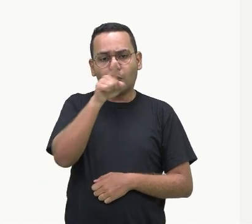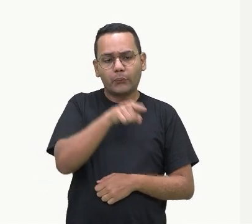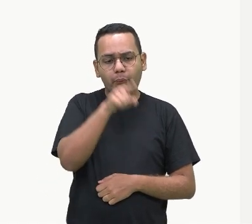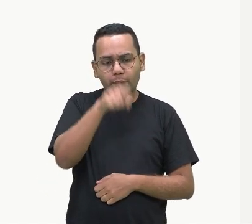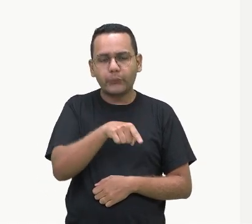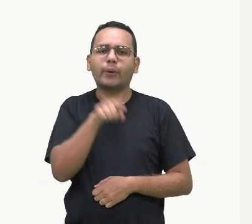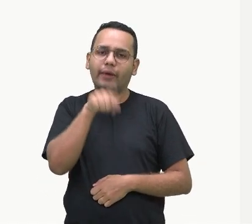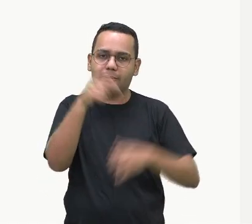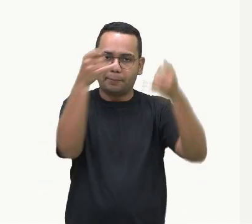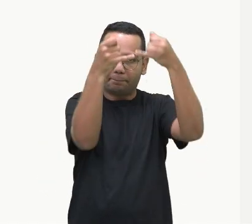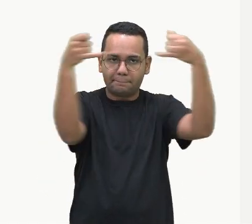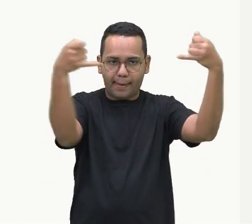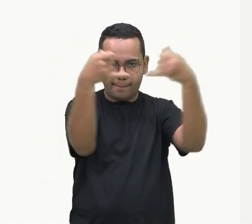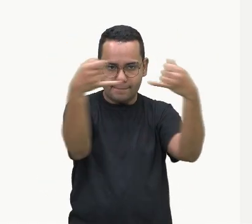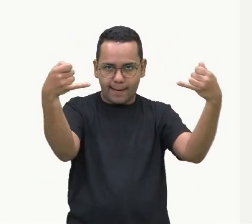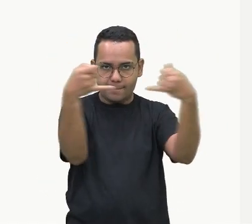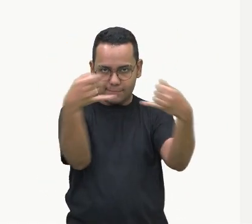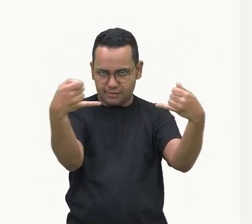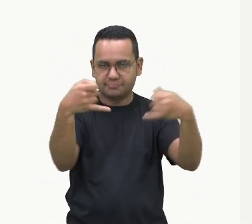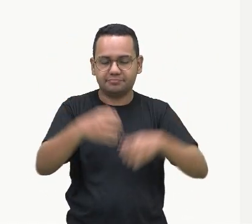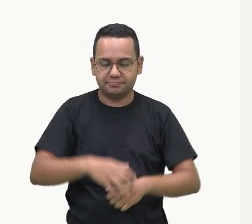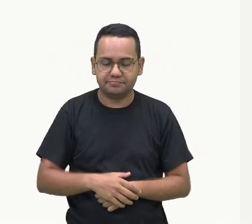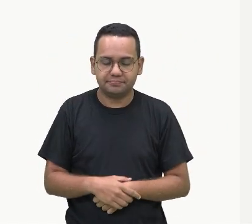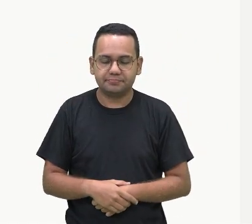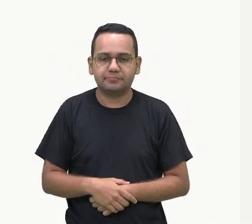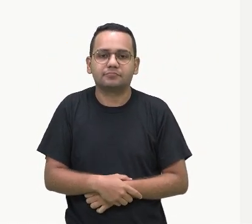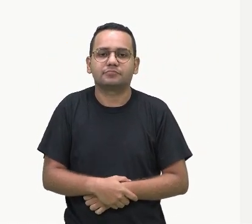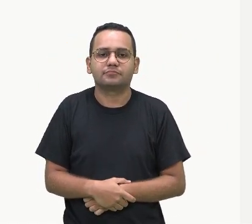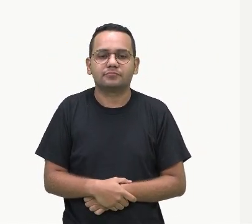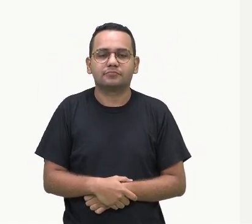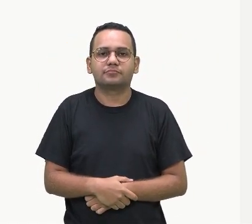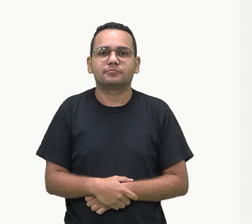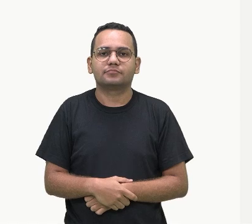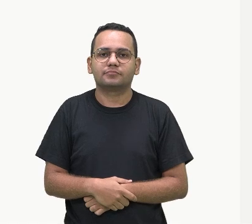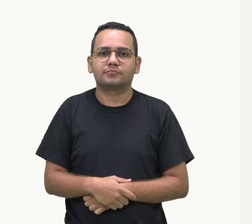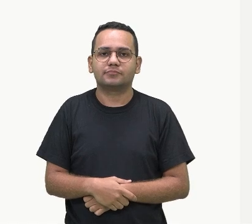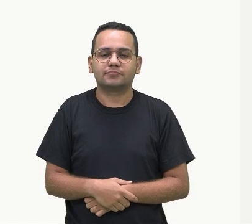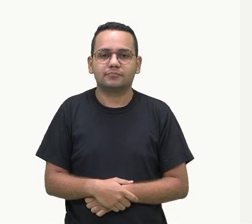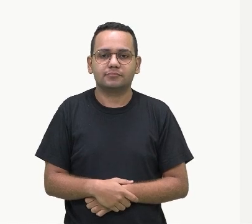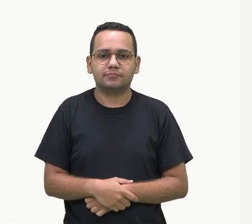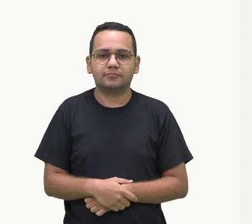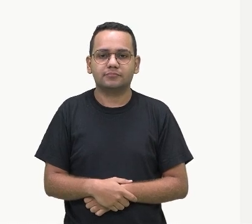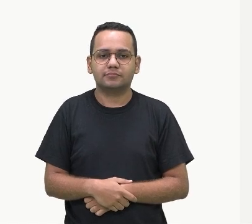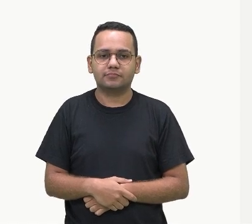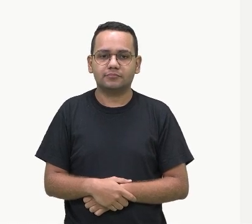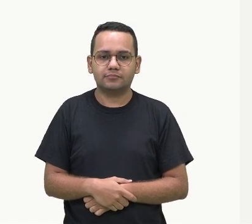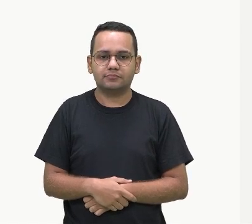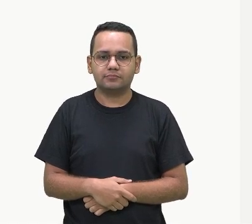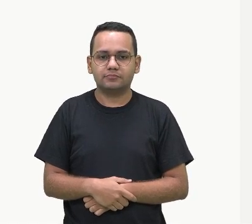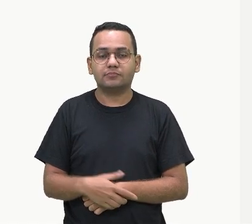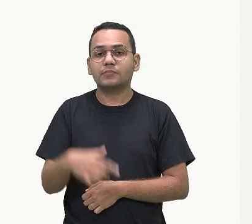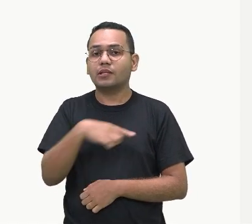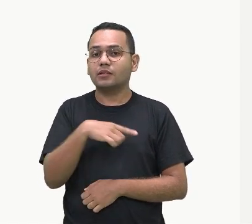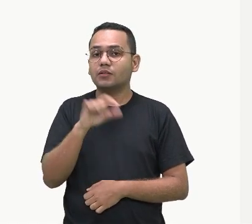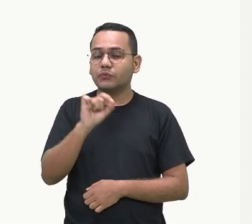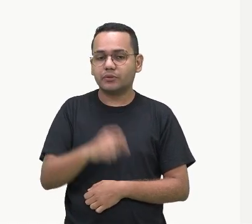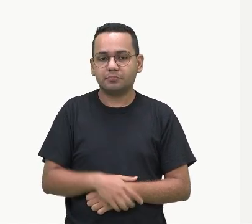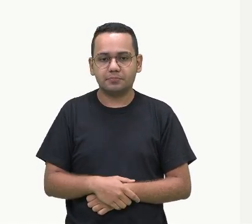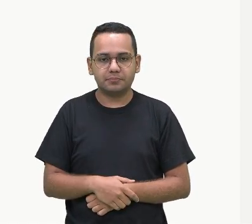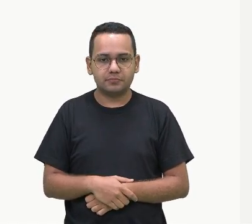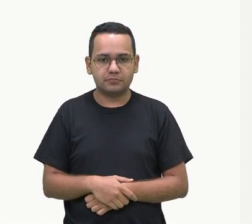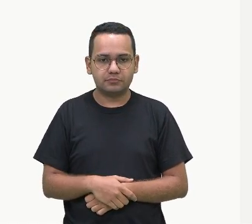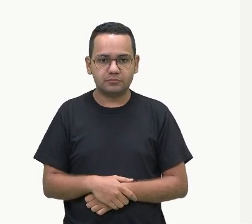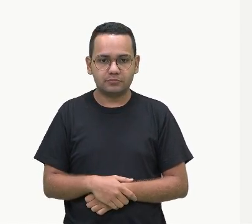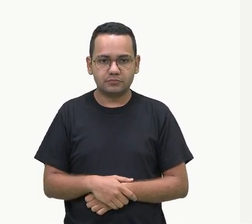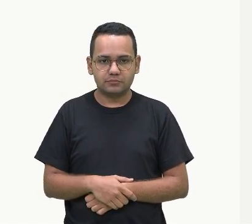A paralela a B e B paralela a C. Que determinam na reta